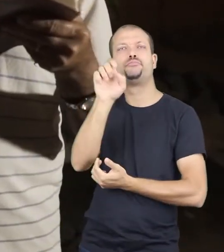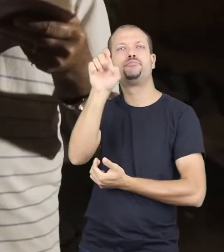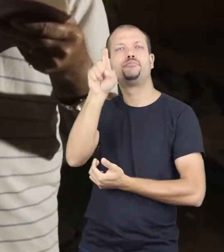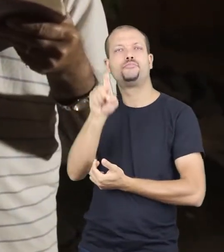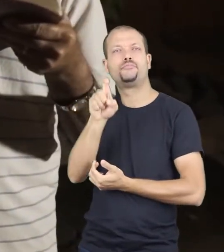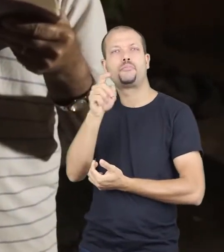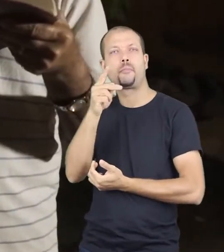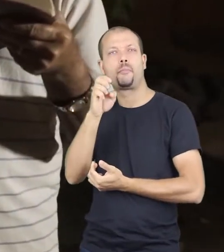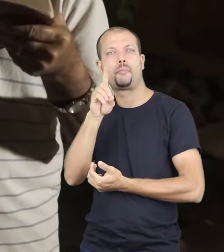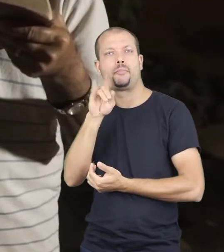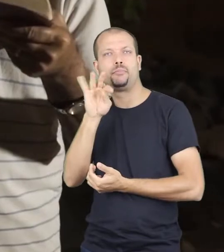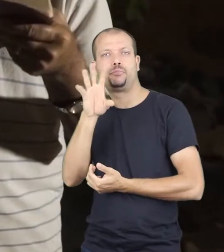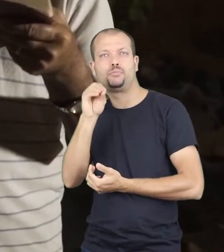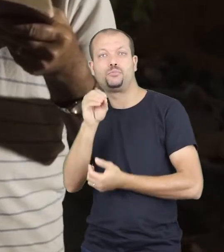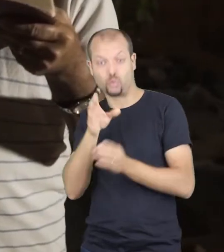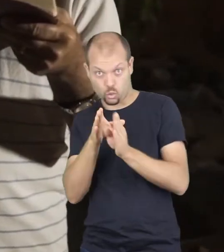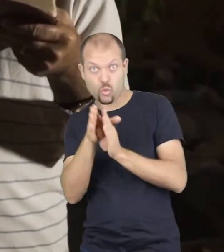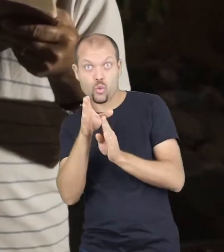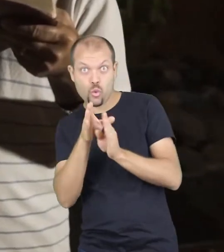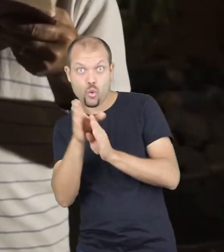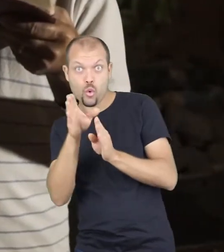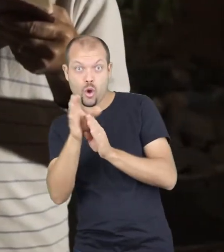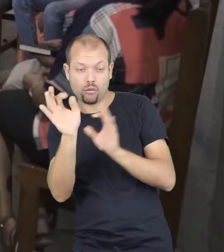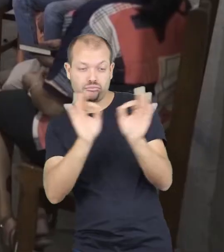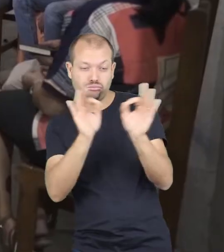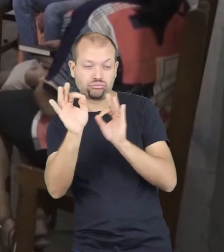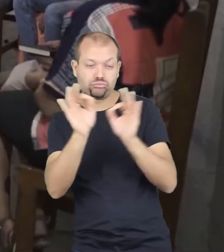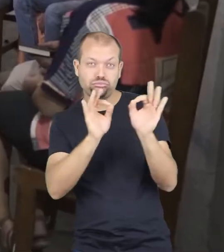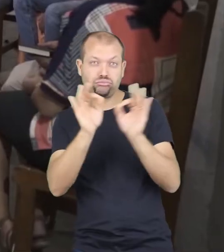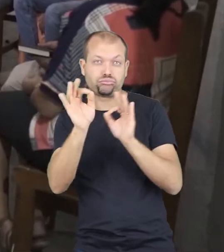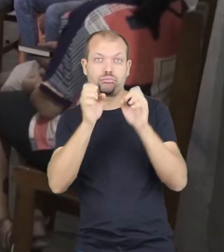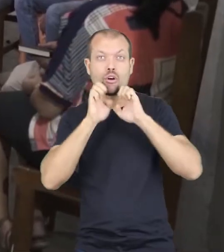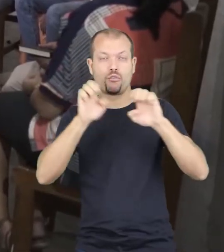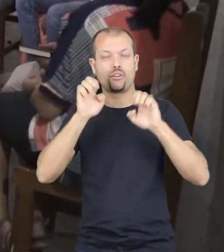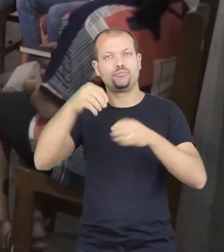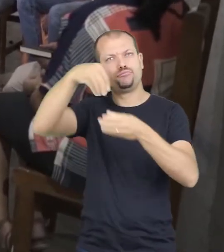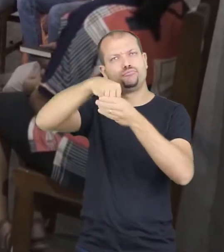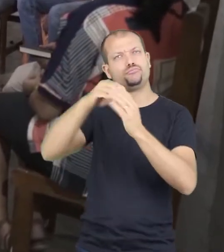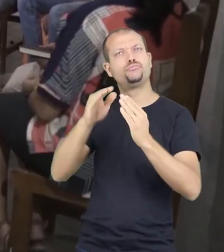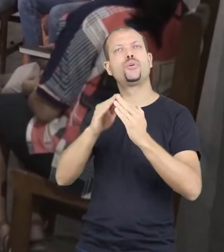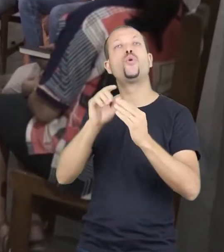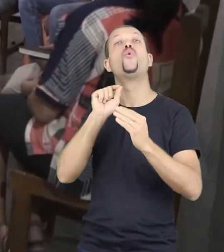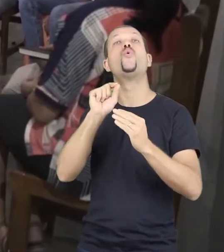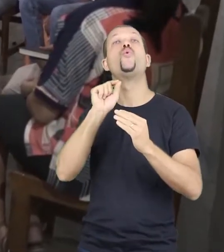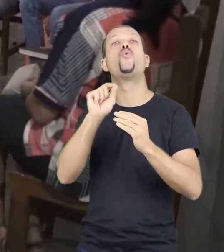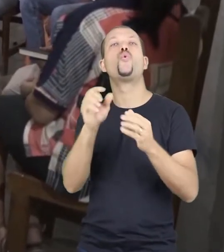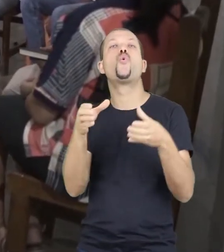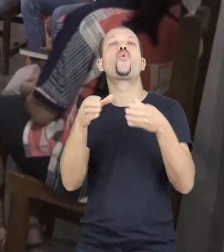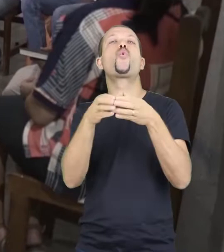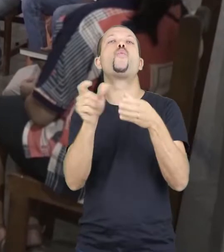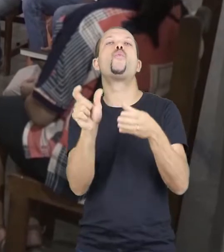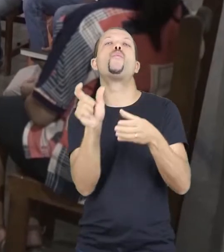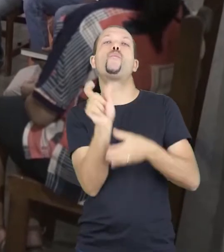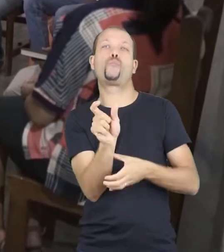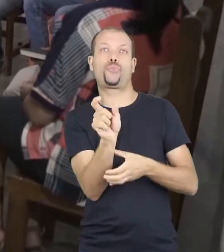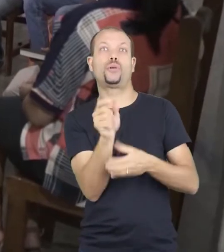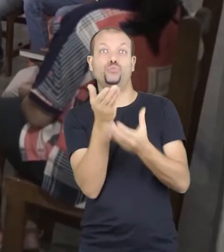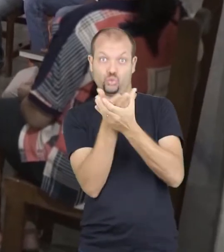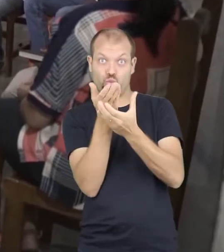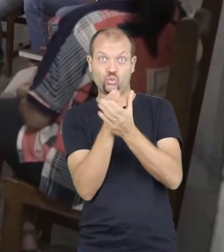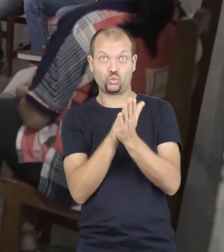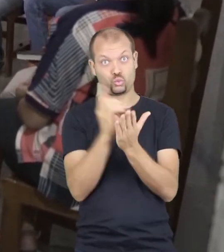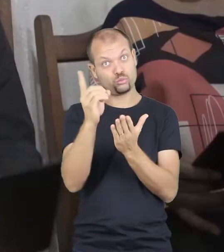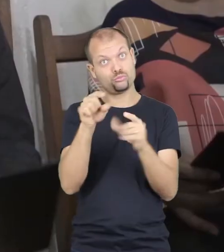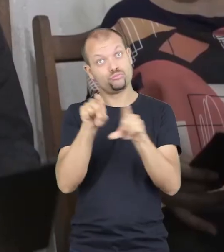era o coordenador e o pregador do evangelismo. Dentro da casa se formou um pequeno grupo de estudos